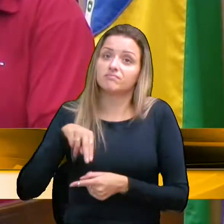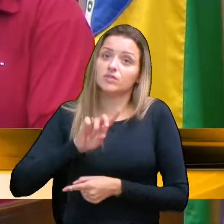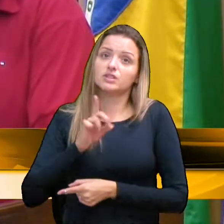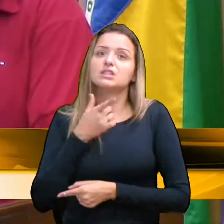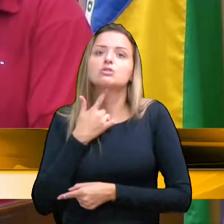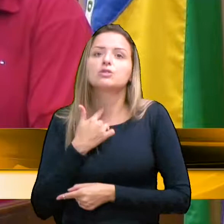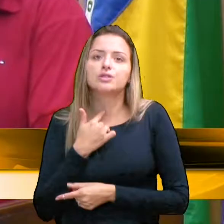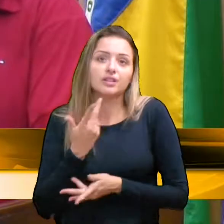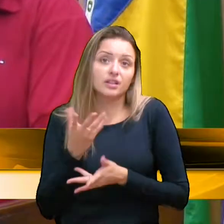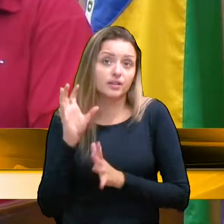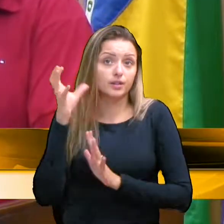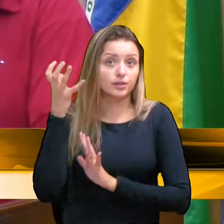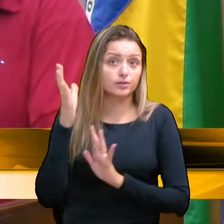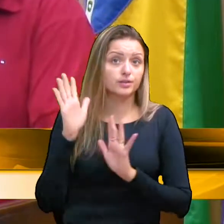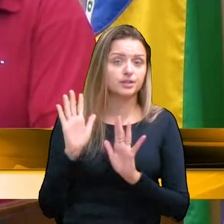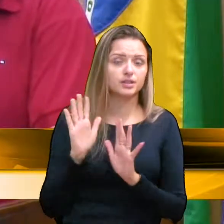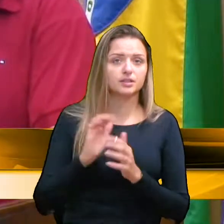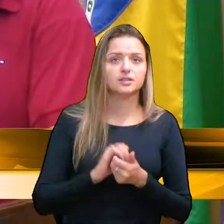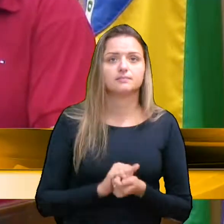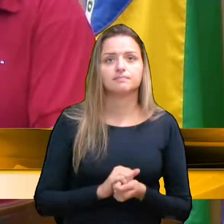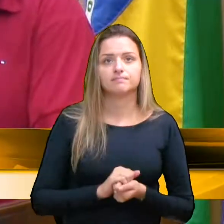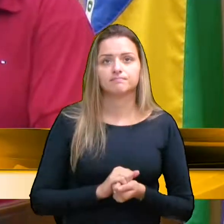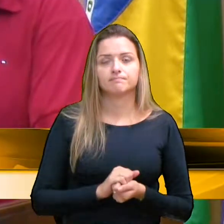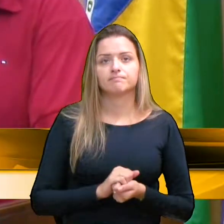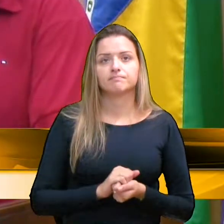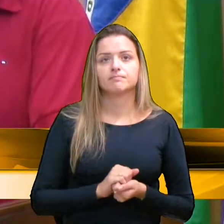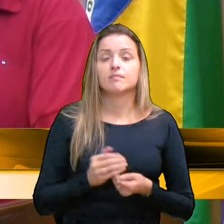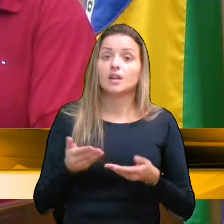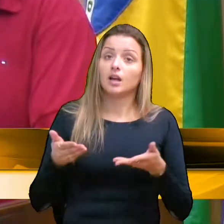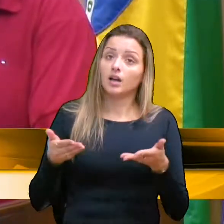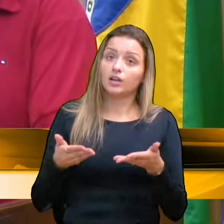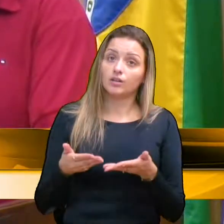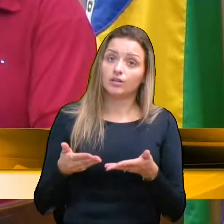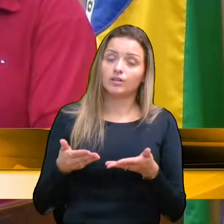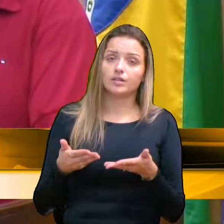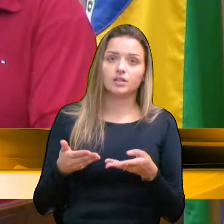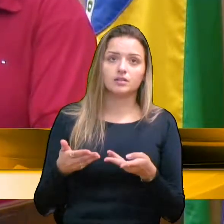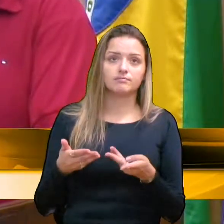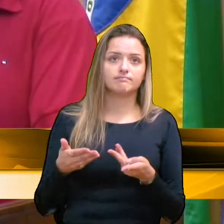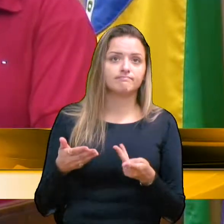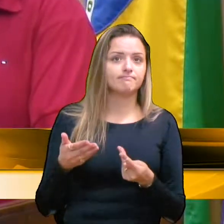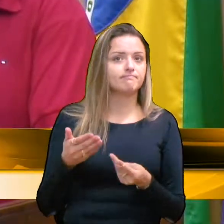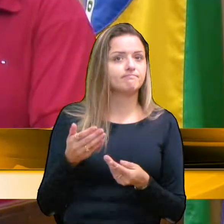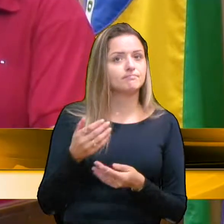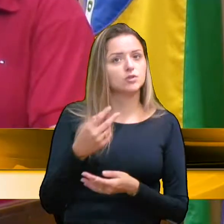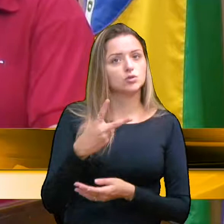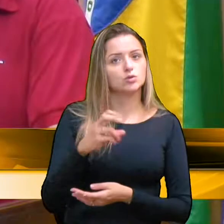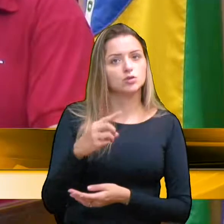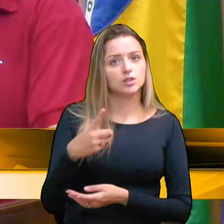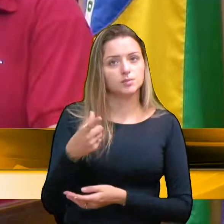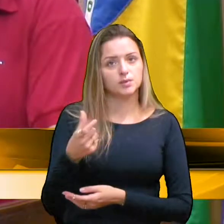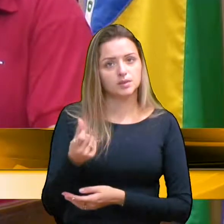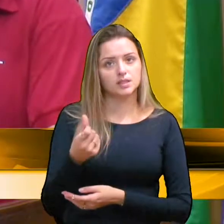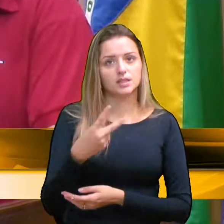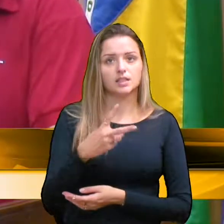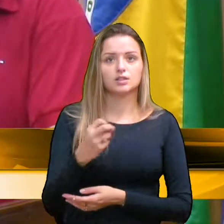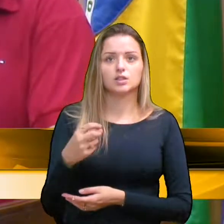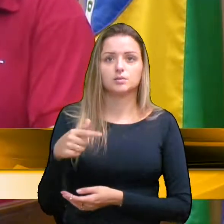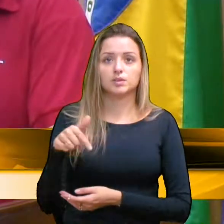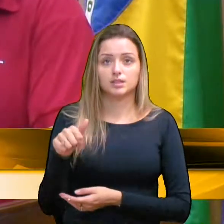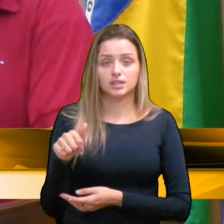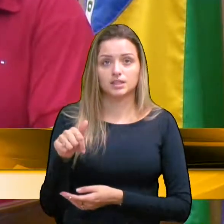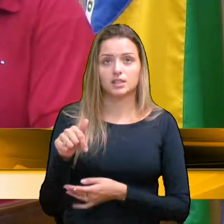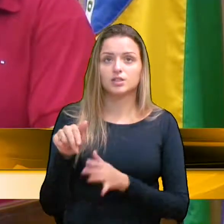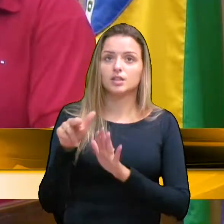acontecesse. Então, com esse jogo de 2016, 2017, que